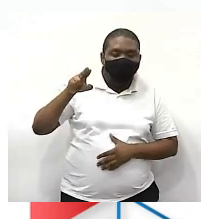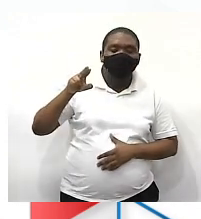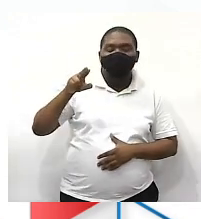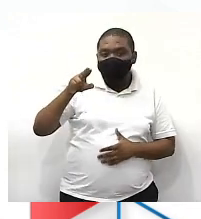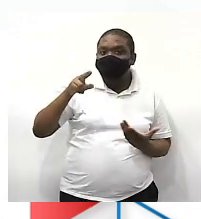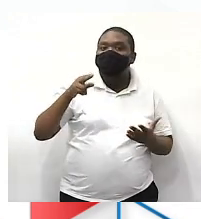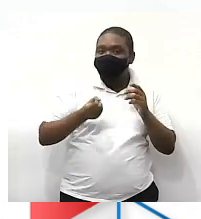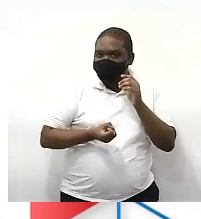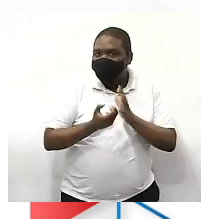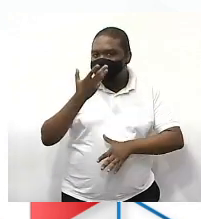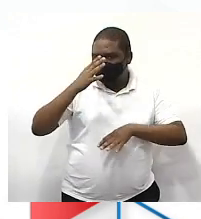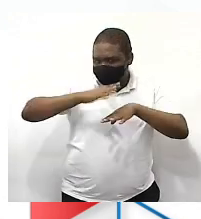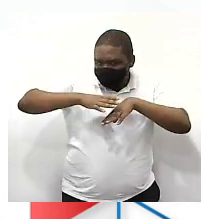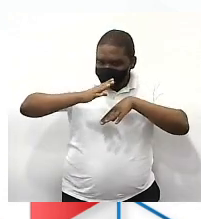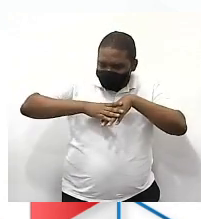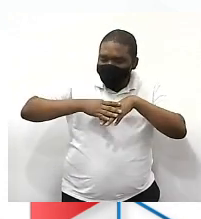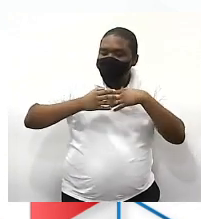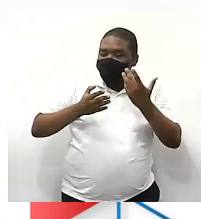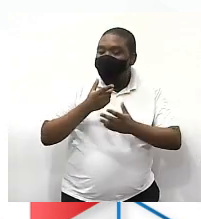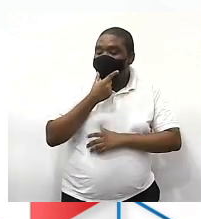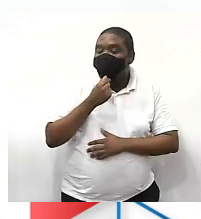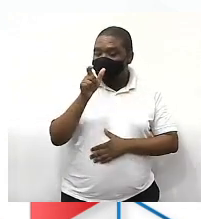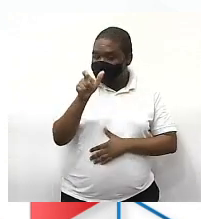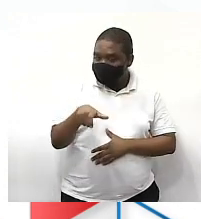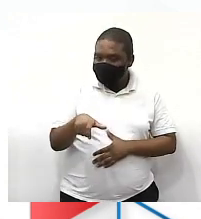Al-Khwarizmi. Al-Khwarizmi era um outro grande